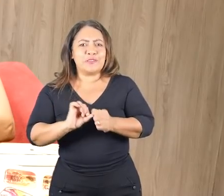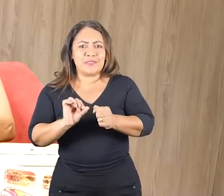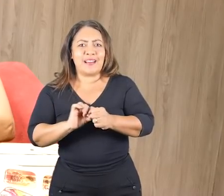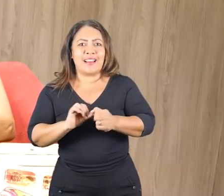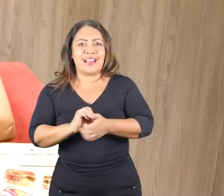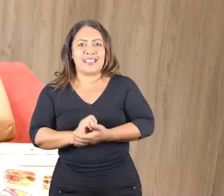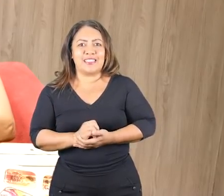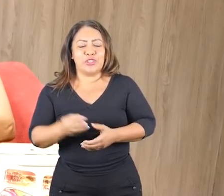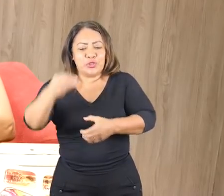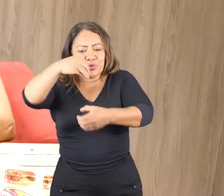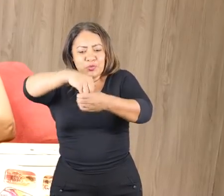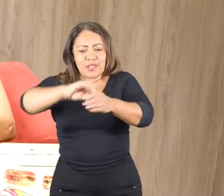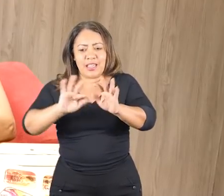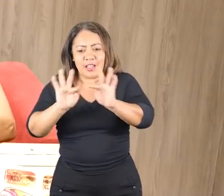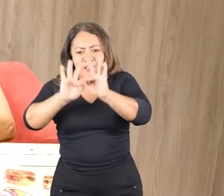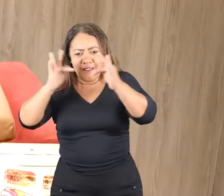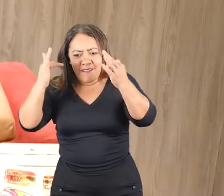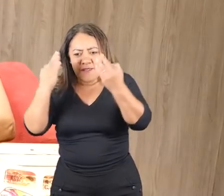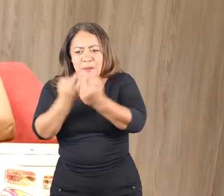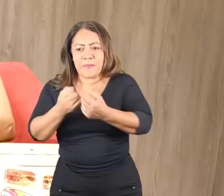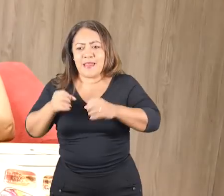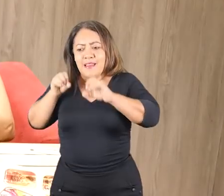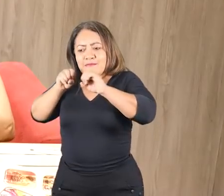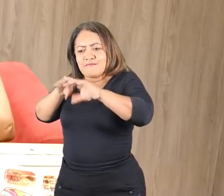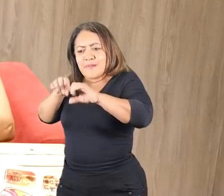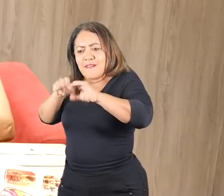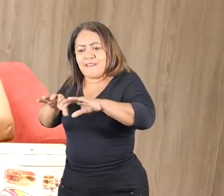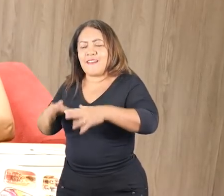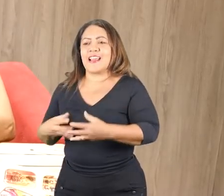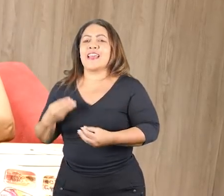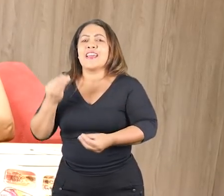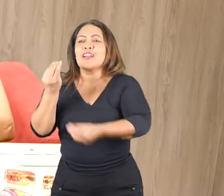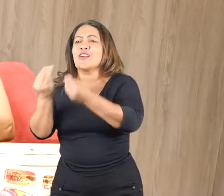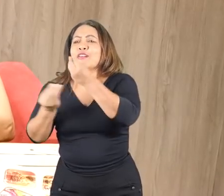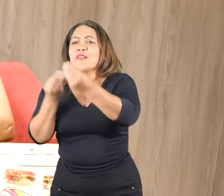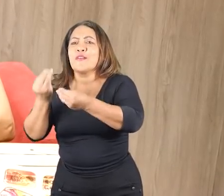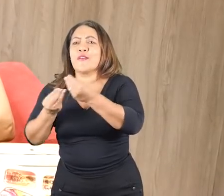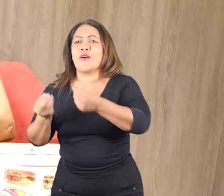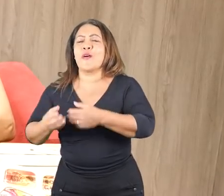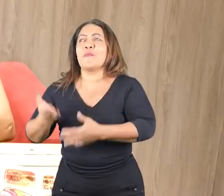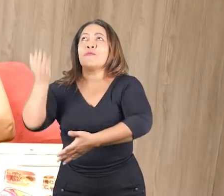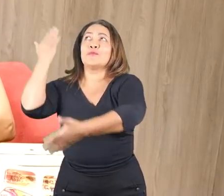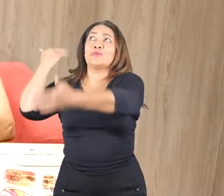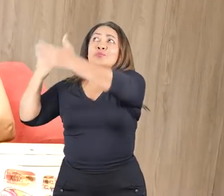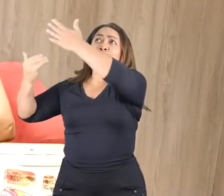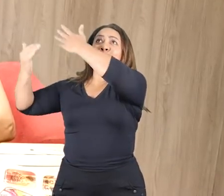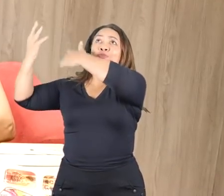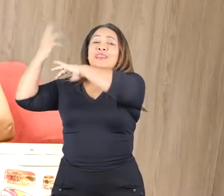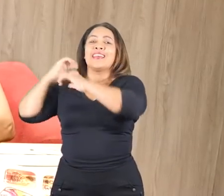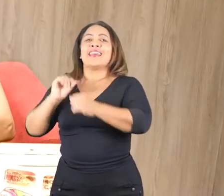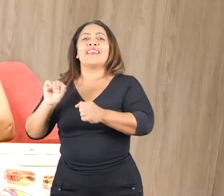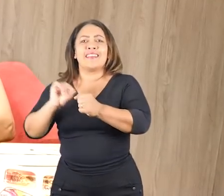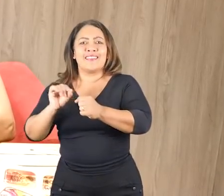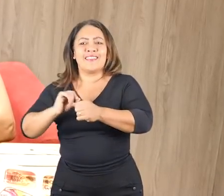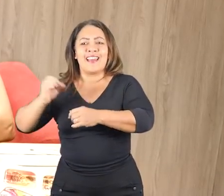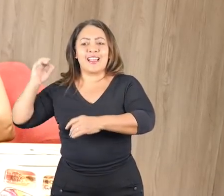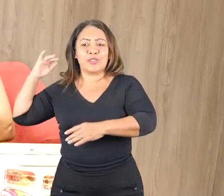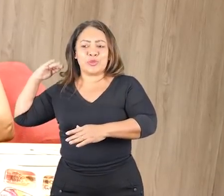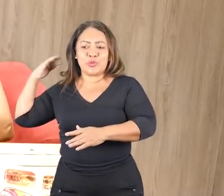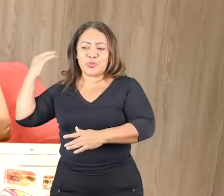crianças tratem disso, que as famílias possam ensinar às crianças os jogos e brincadeiras da sua